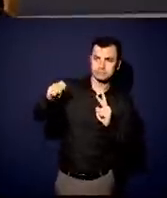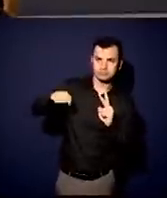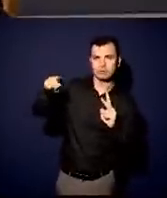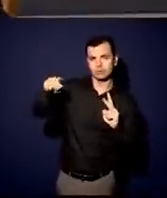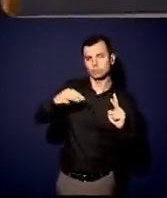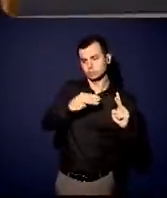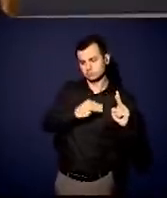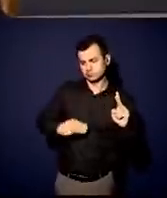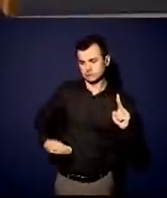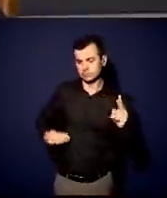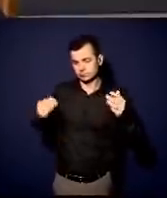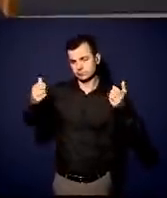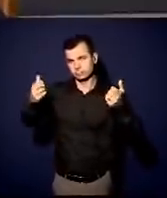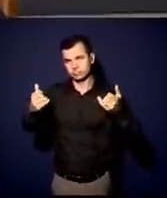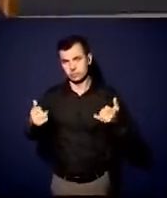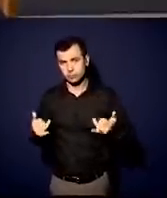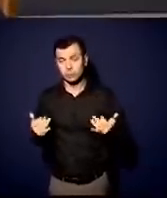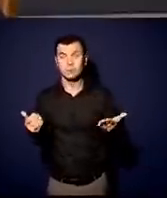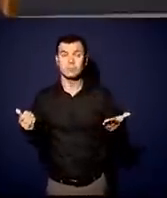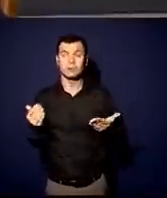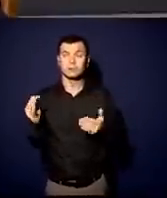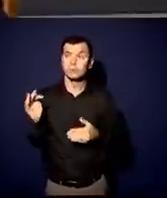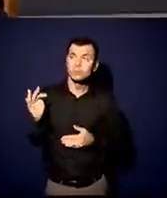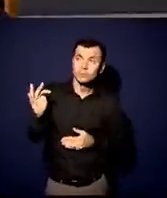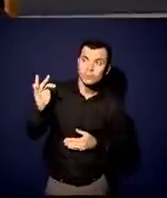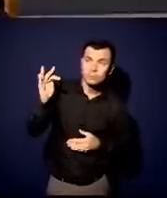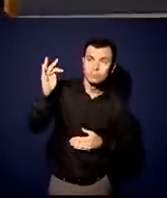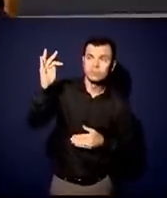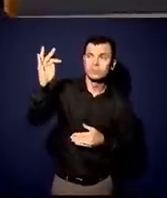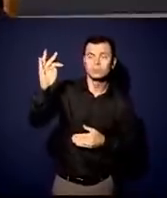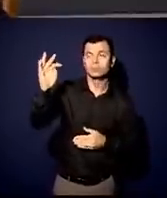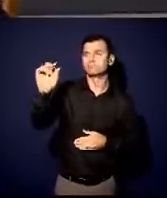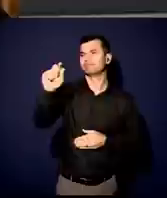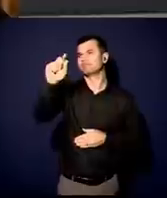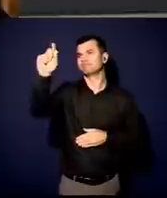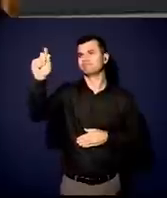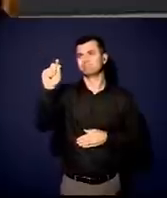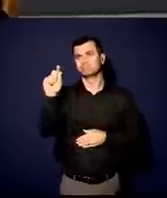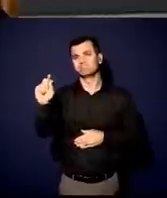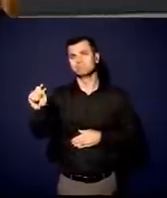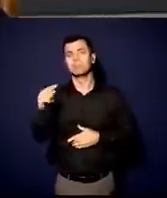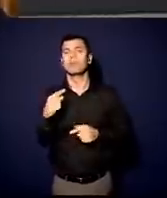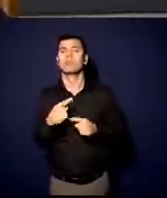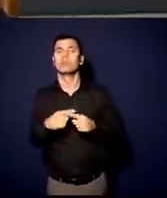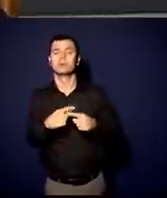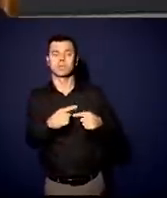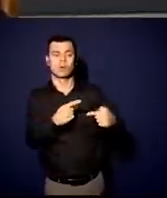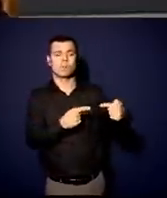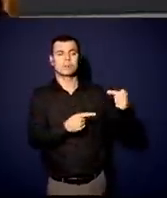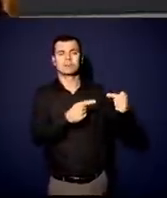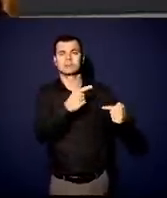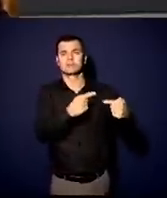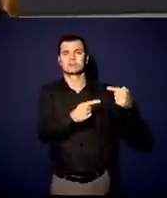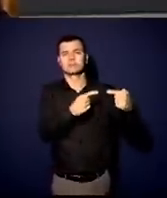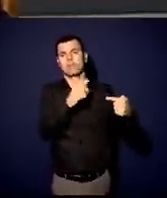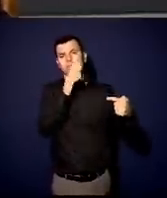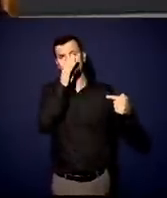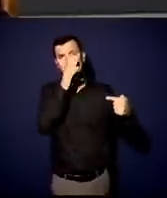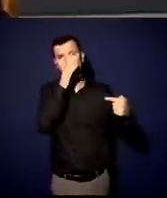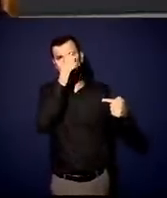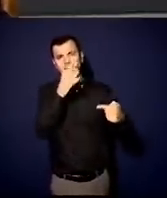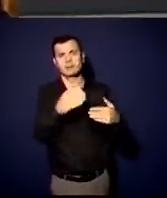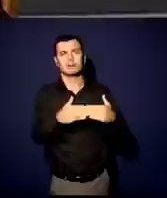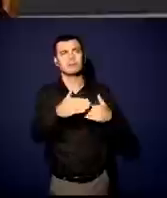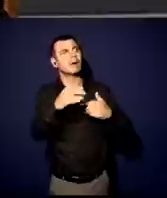mas nesse momento a gente olha para frente tem um cenário de certeza tão grande que foi agravado por uma discussão prematura dessa questão